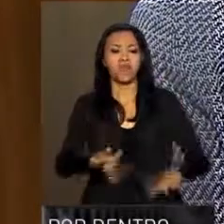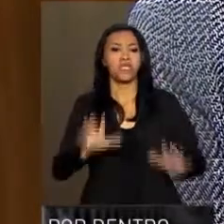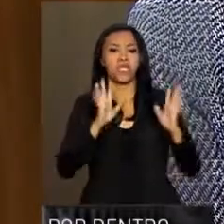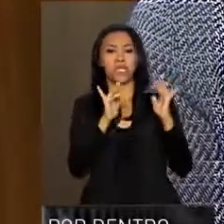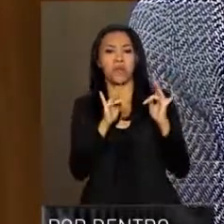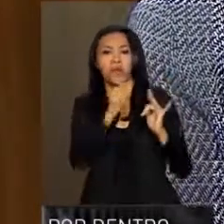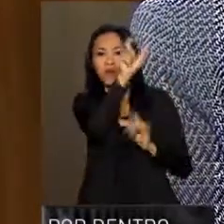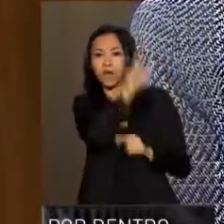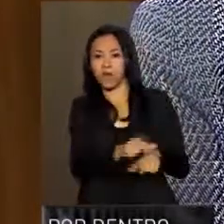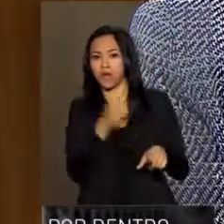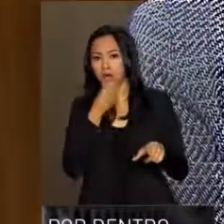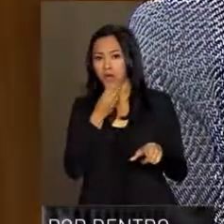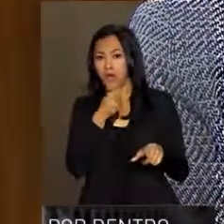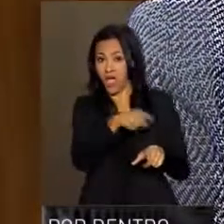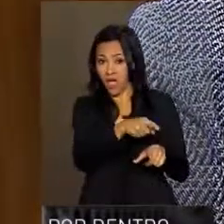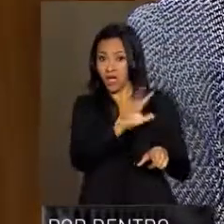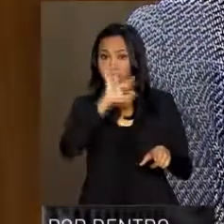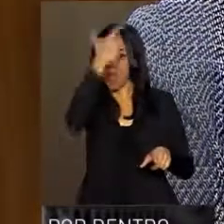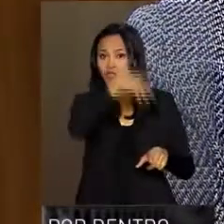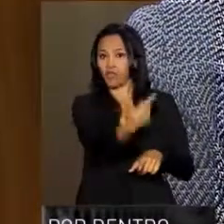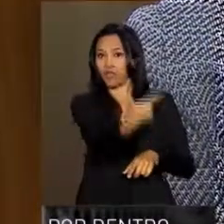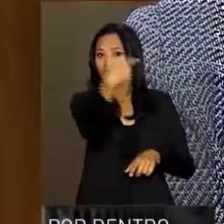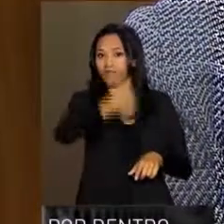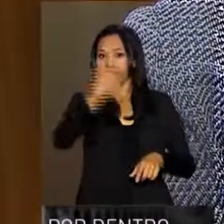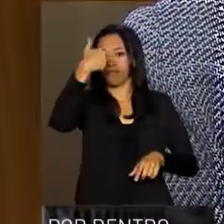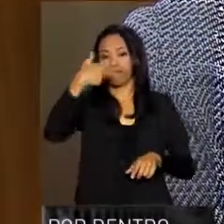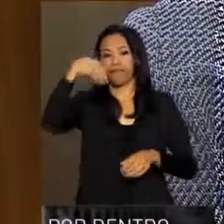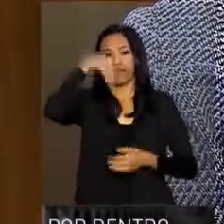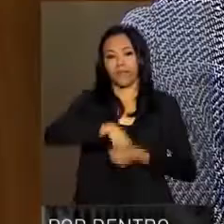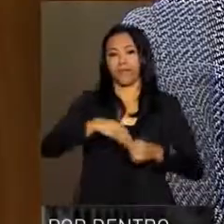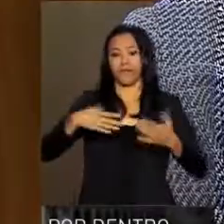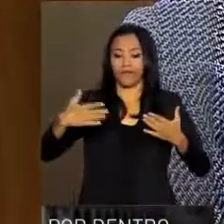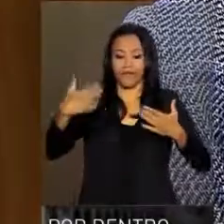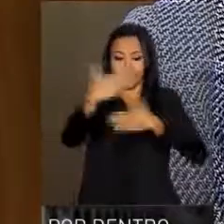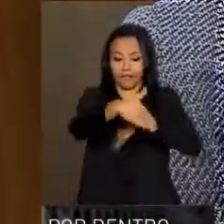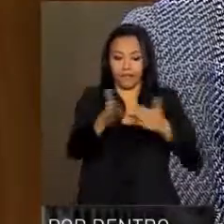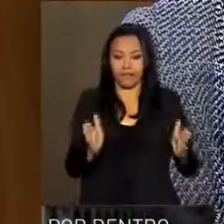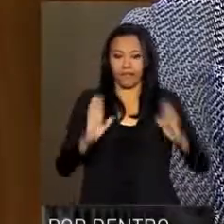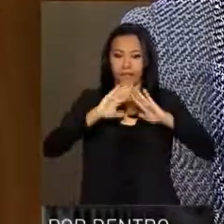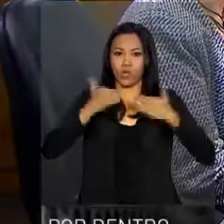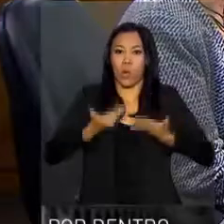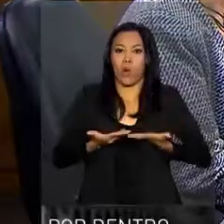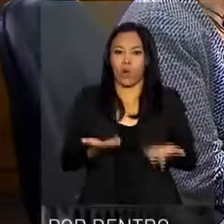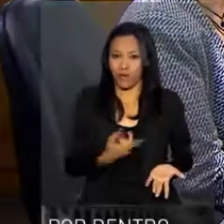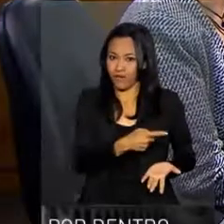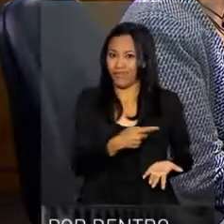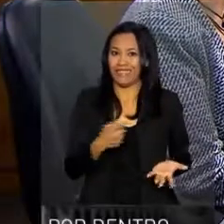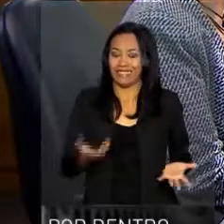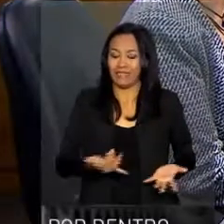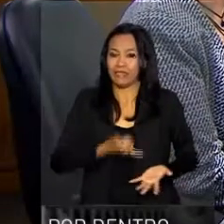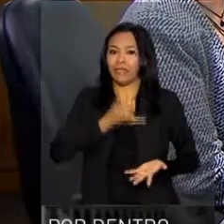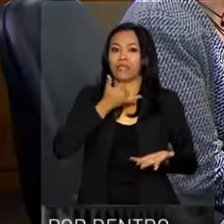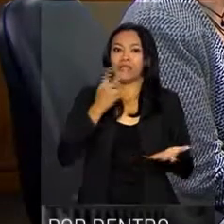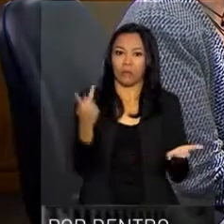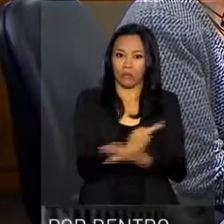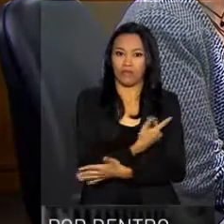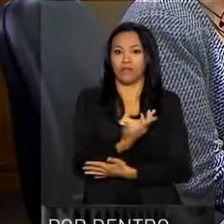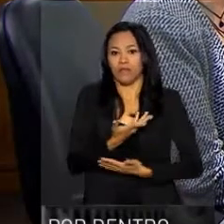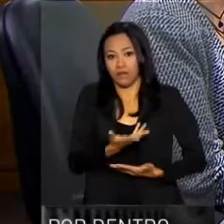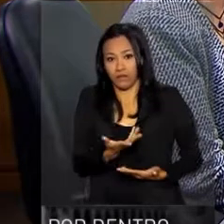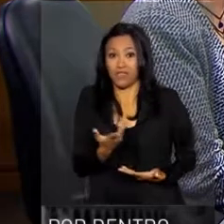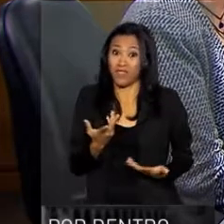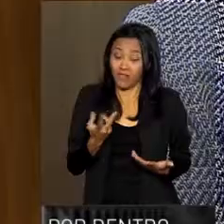rapaz e ele foi lá e tirou a vida de dentro da sala de aula então foi uma coisa muito muito ruim neta que nós possamos